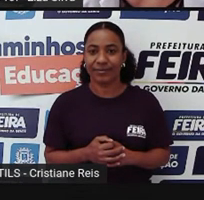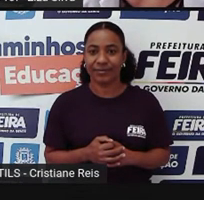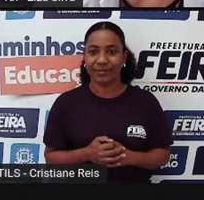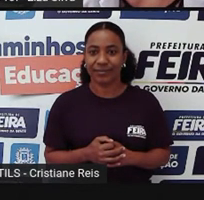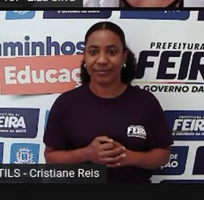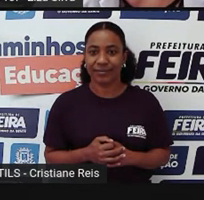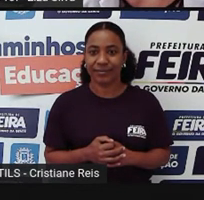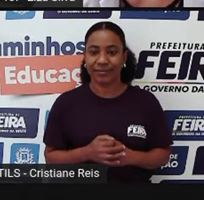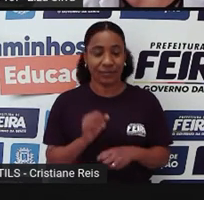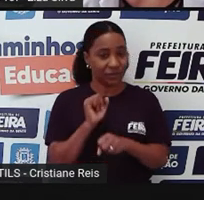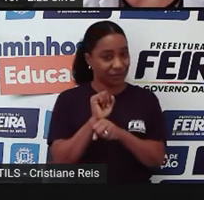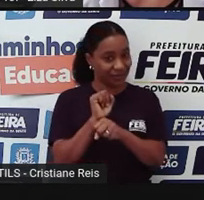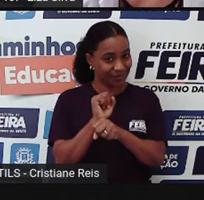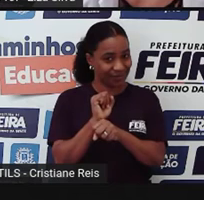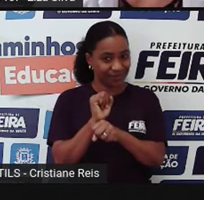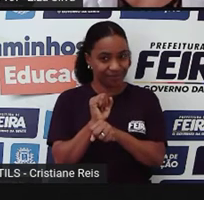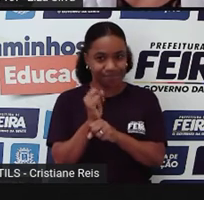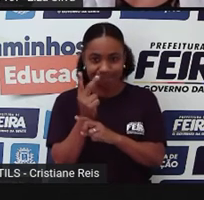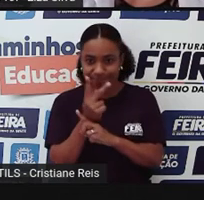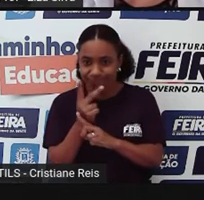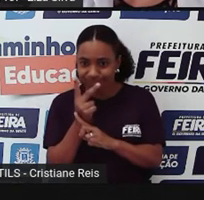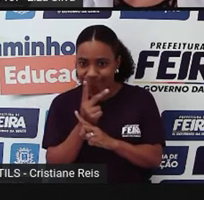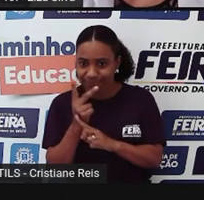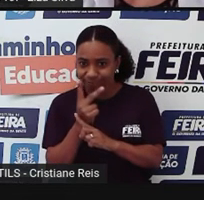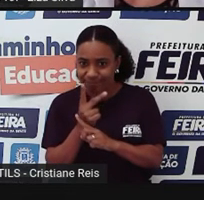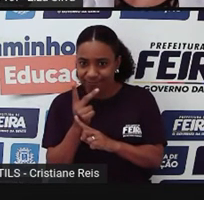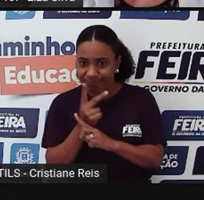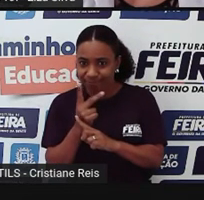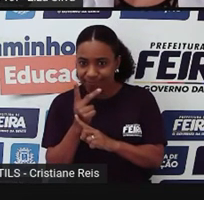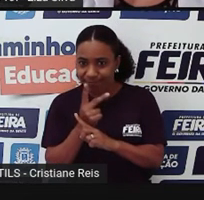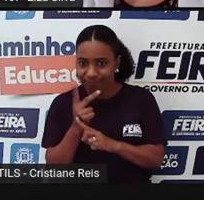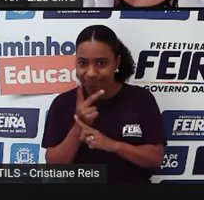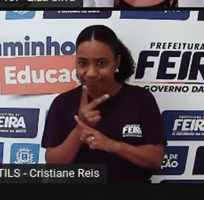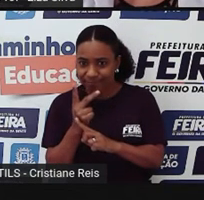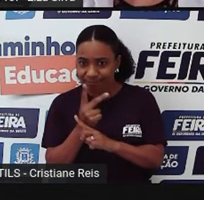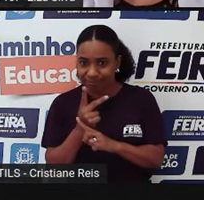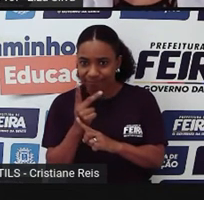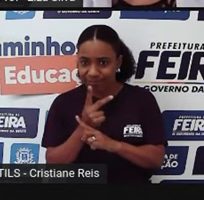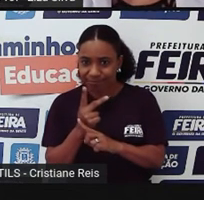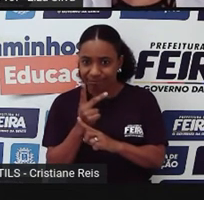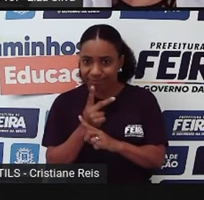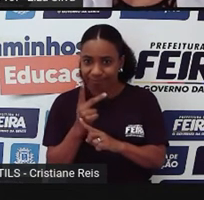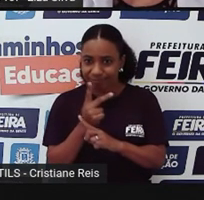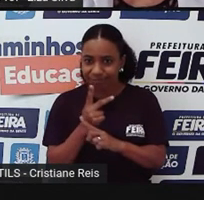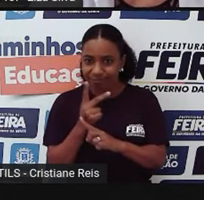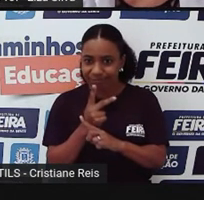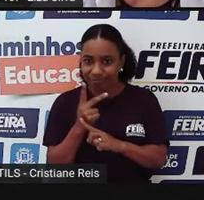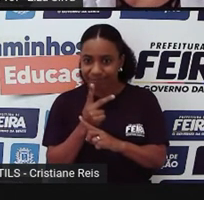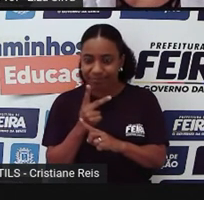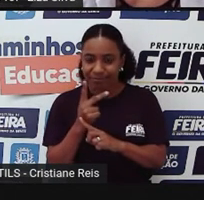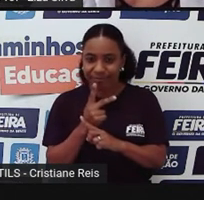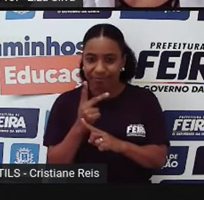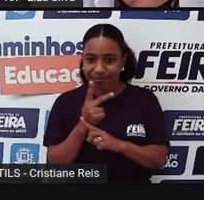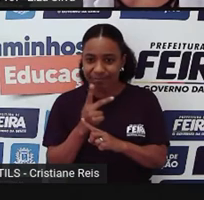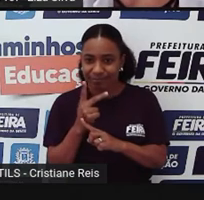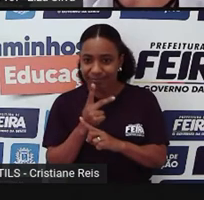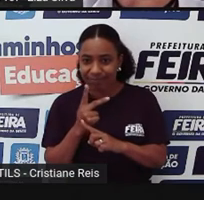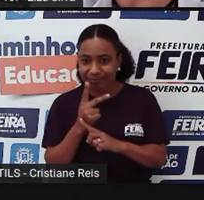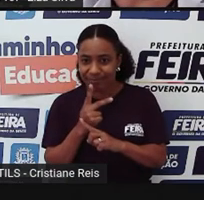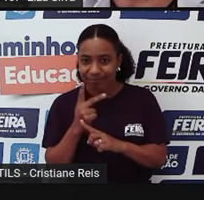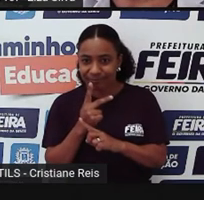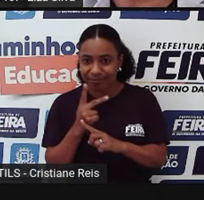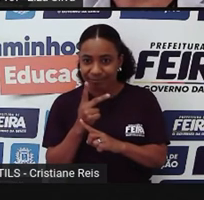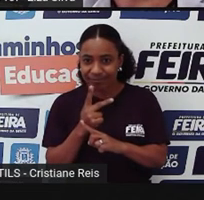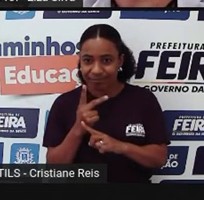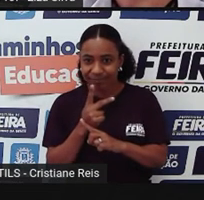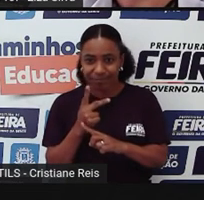a esta moda que país em inglês uma dica que é justamente essa disciplina aí